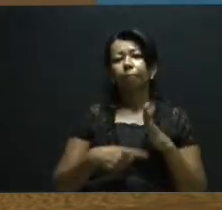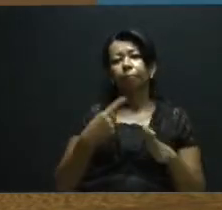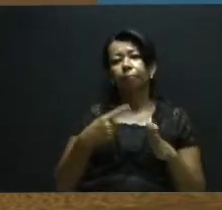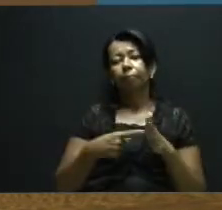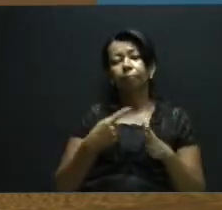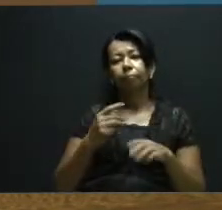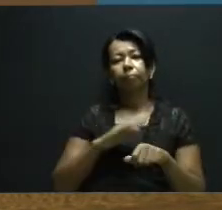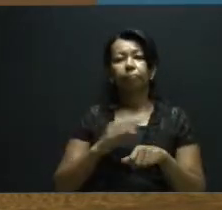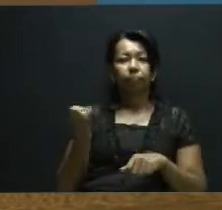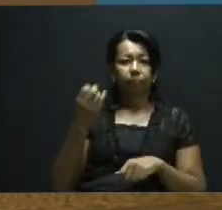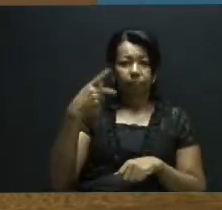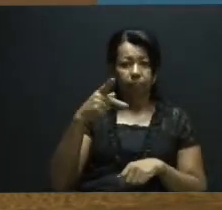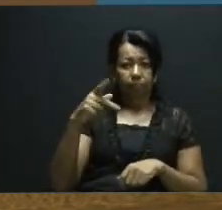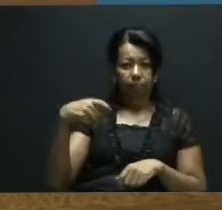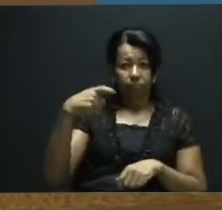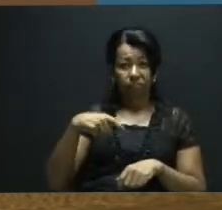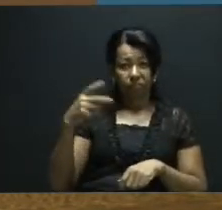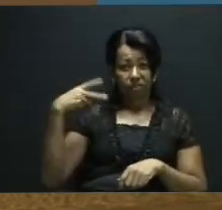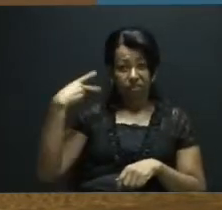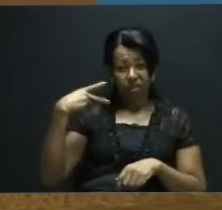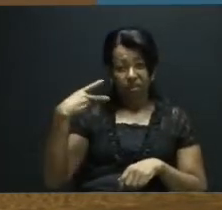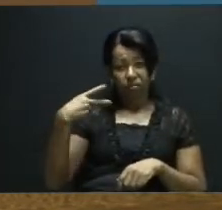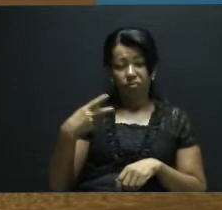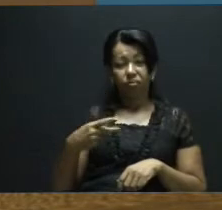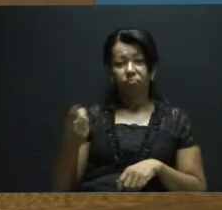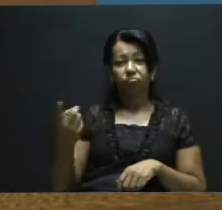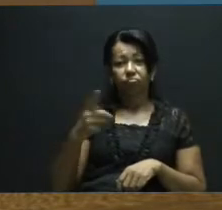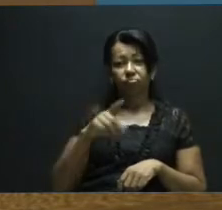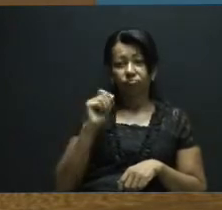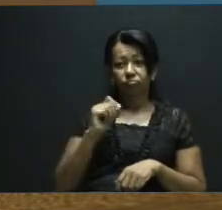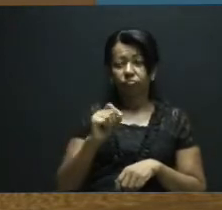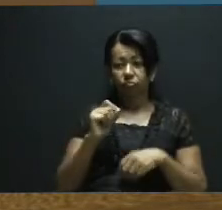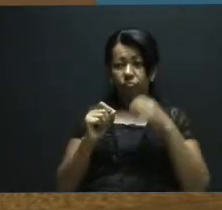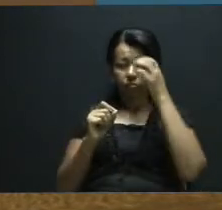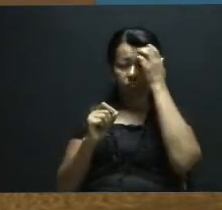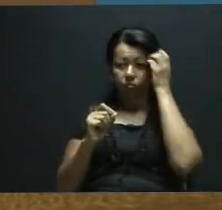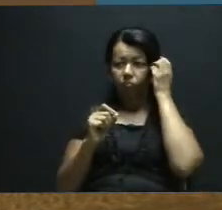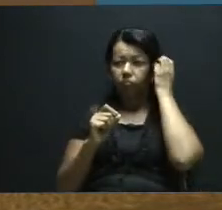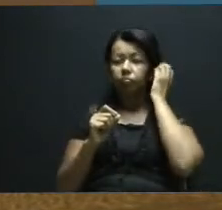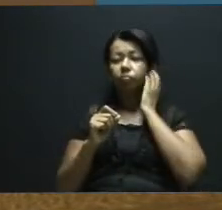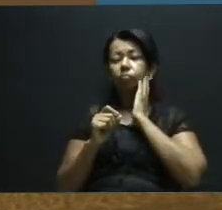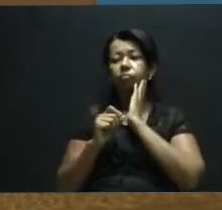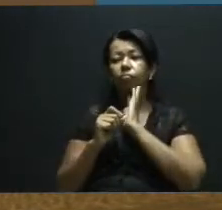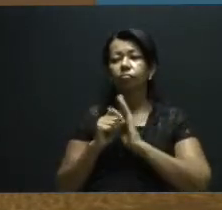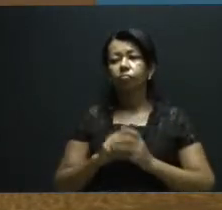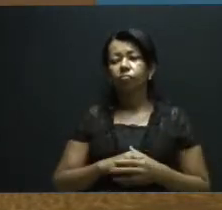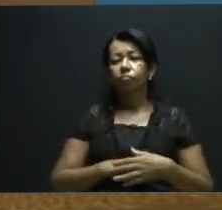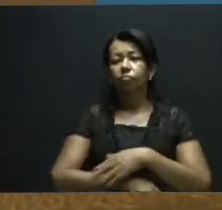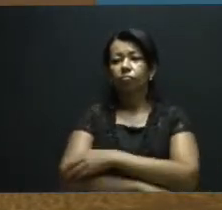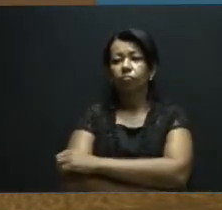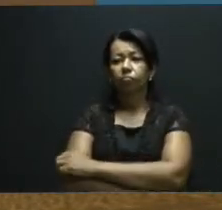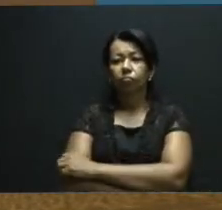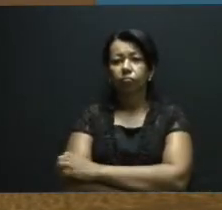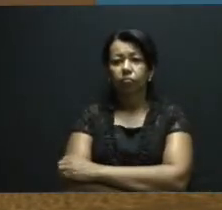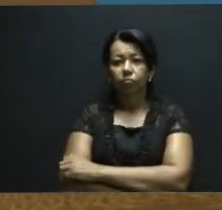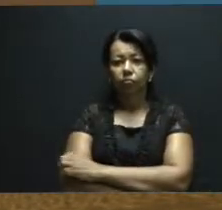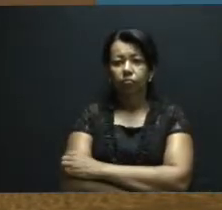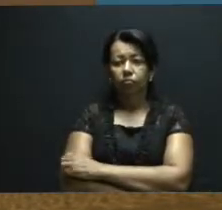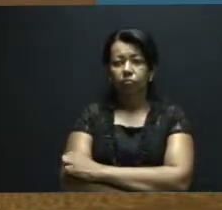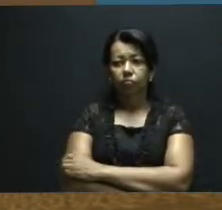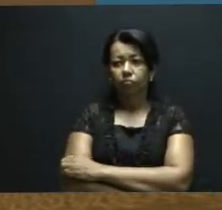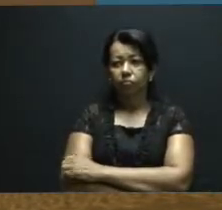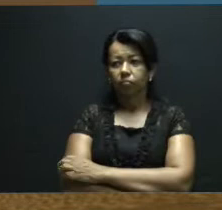vereador quero aqui ressaltar que a recomposição a recomposição com os professores é